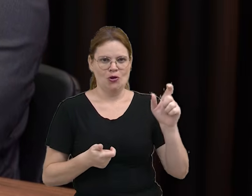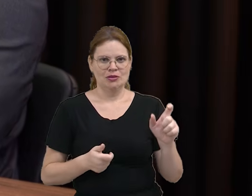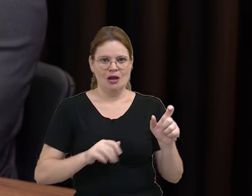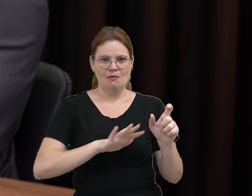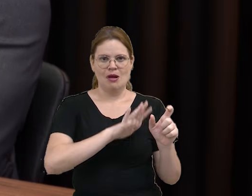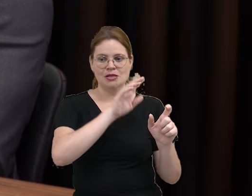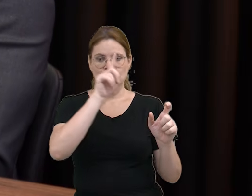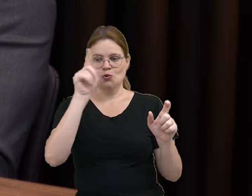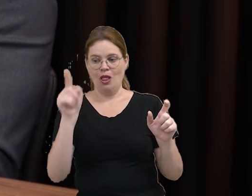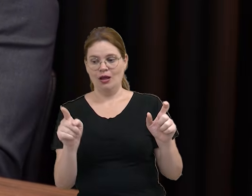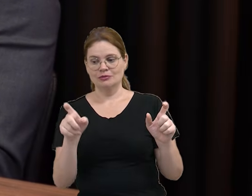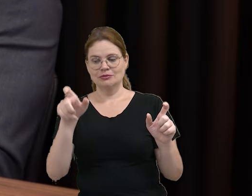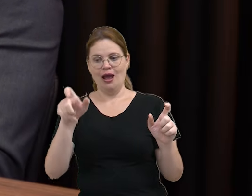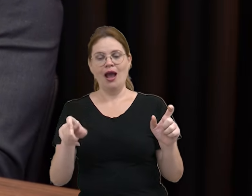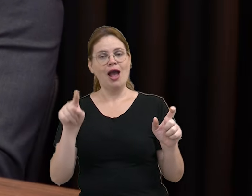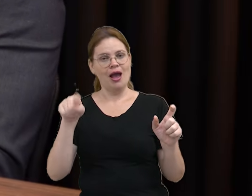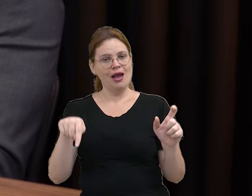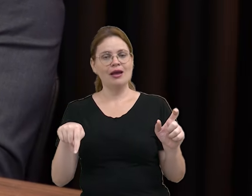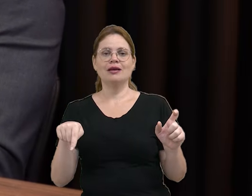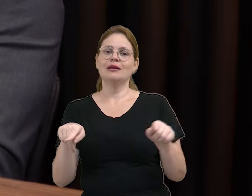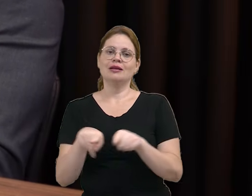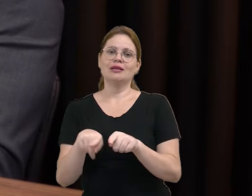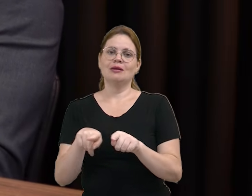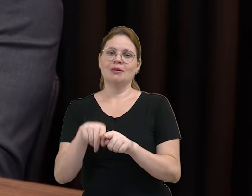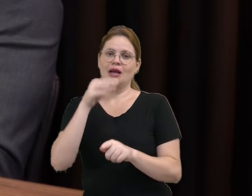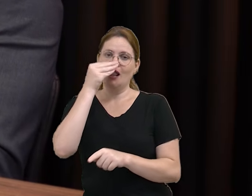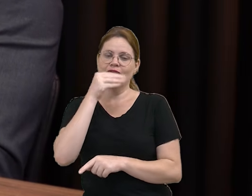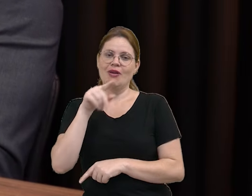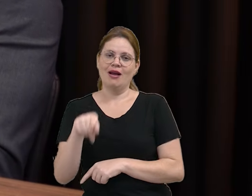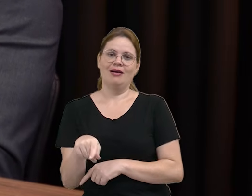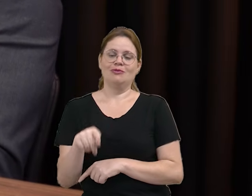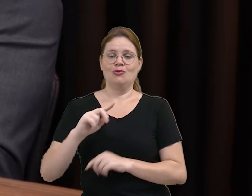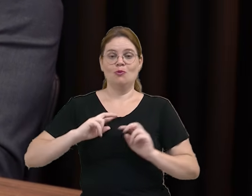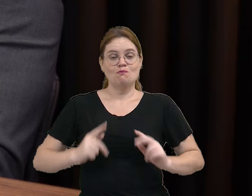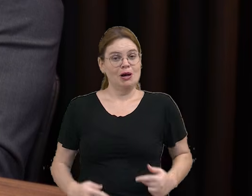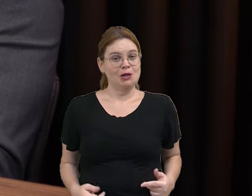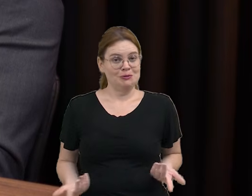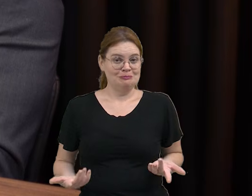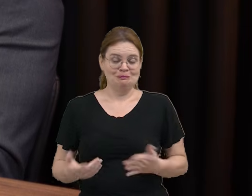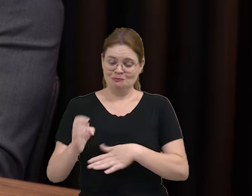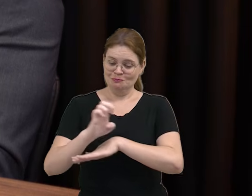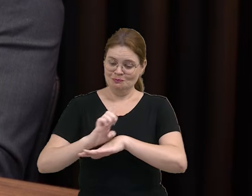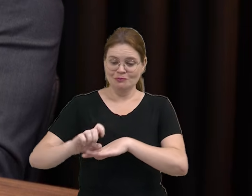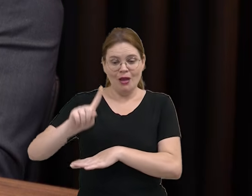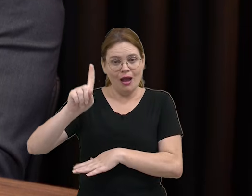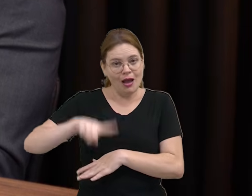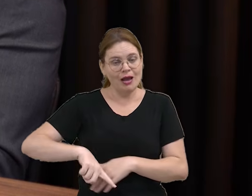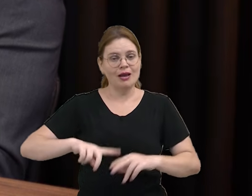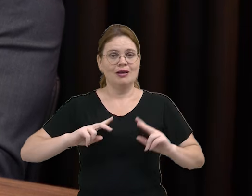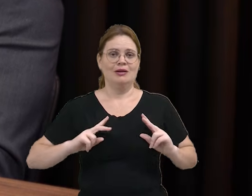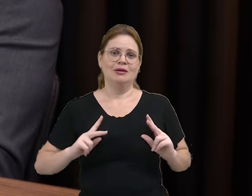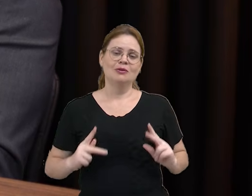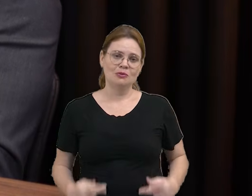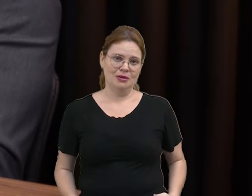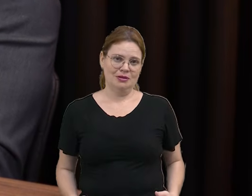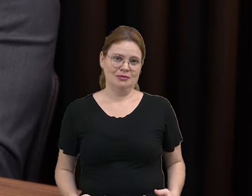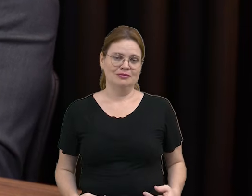homem, mas também mostra a sua fragilidade, mostra a sua condição